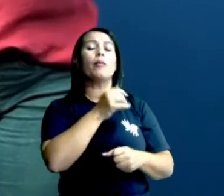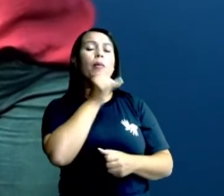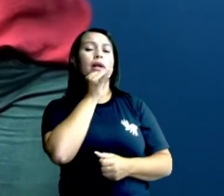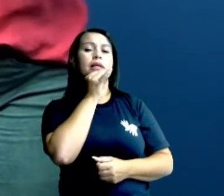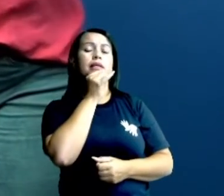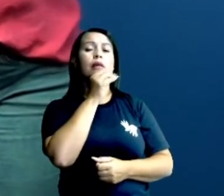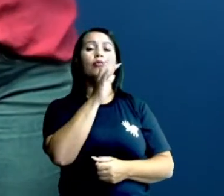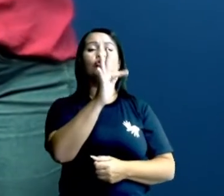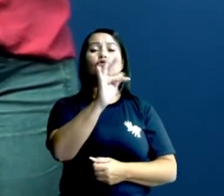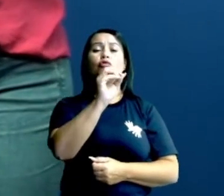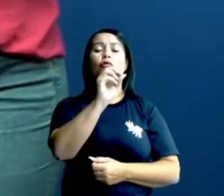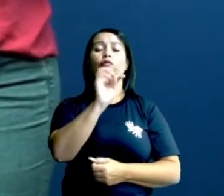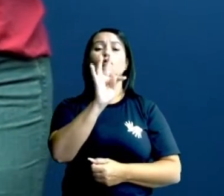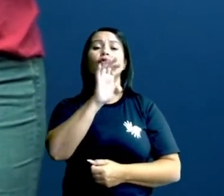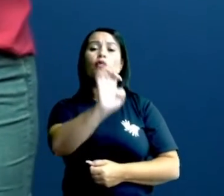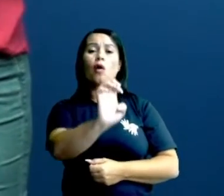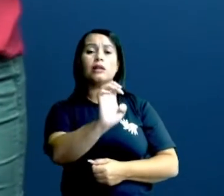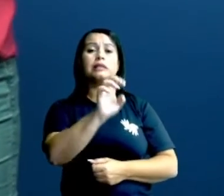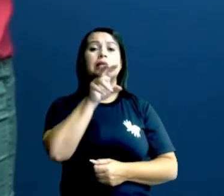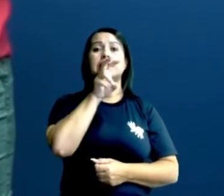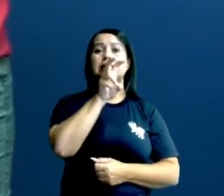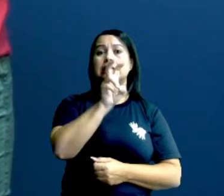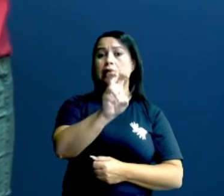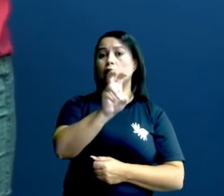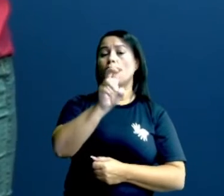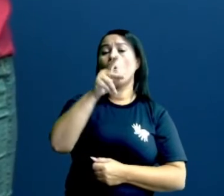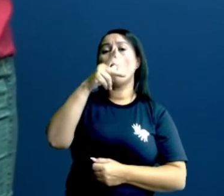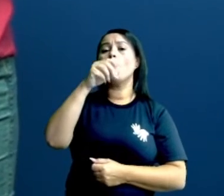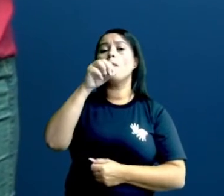vai. Esses fortes tinham o objetivo de